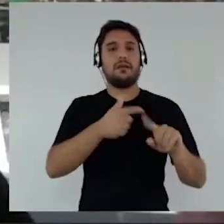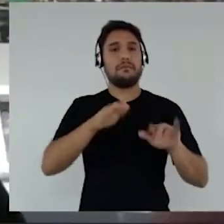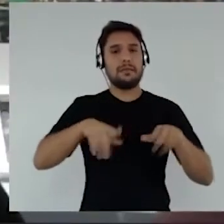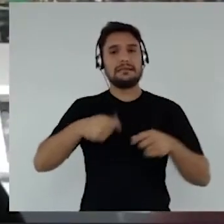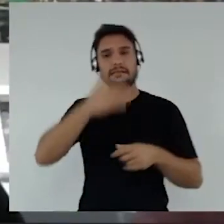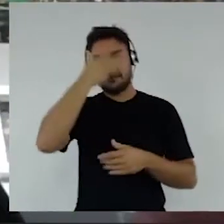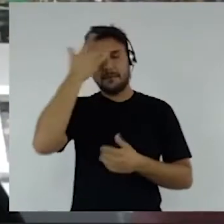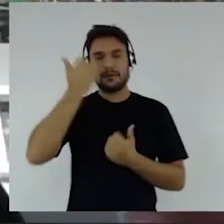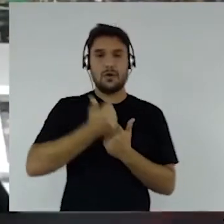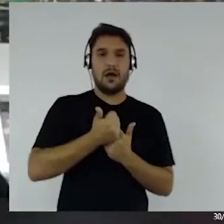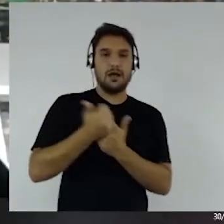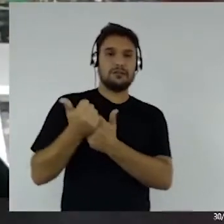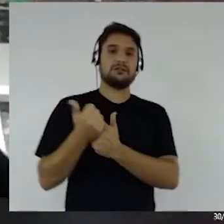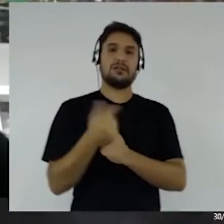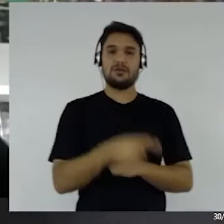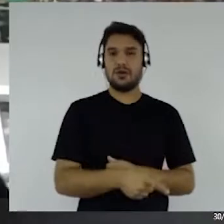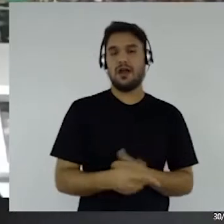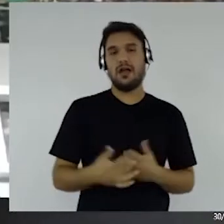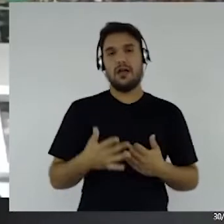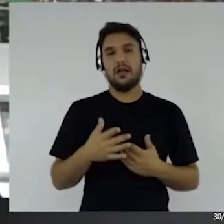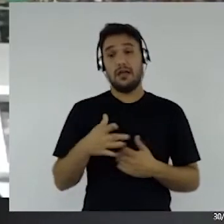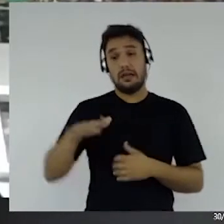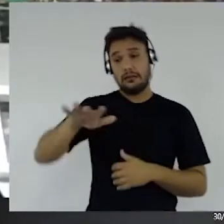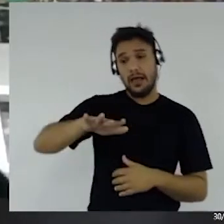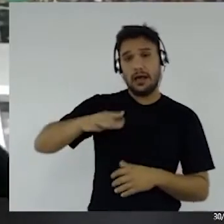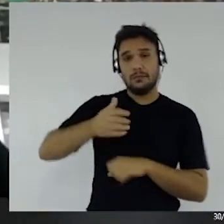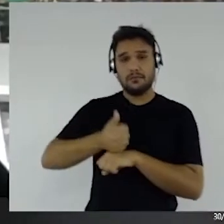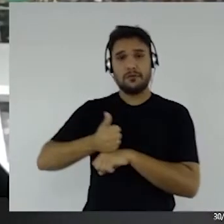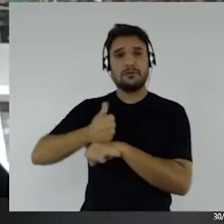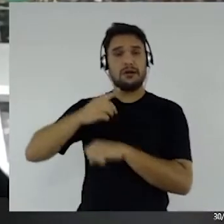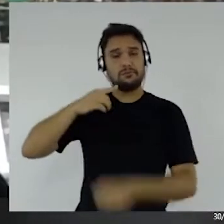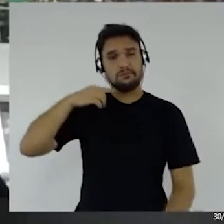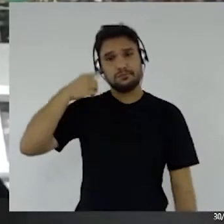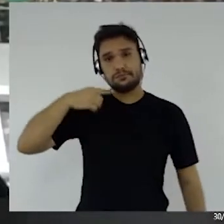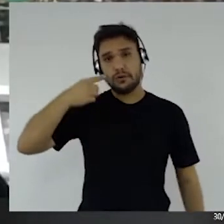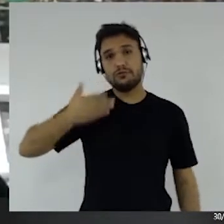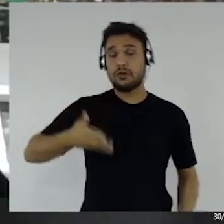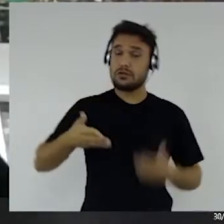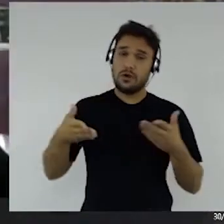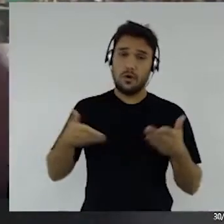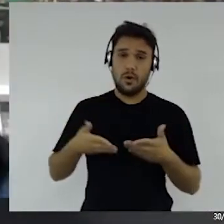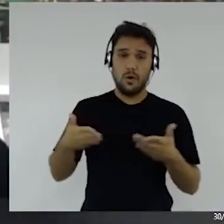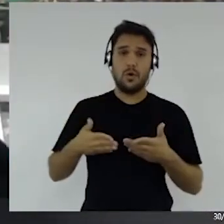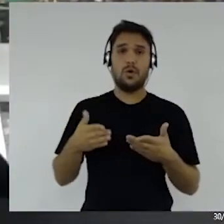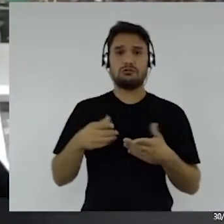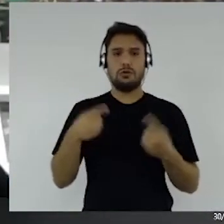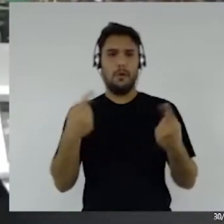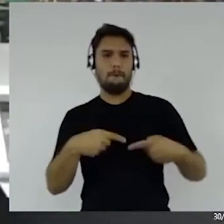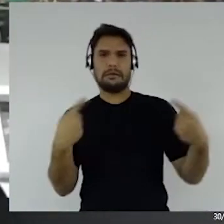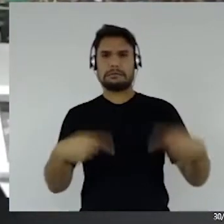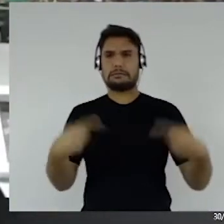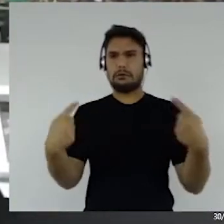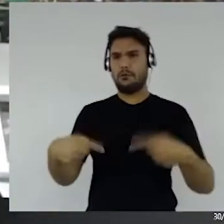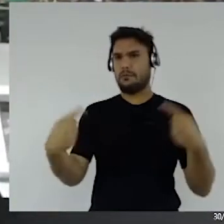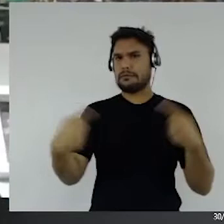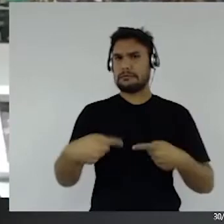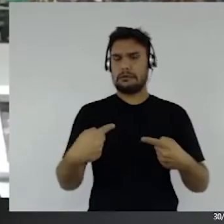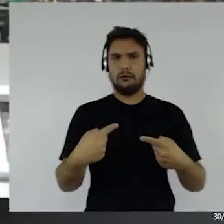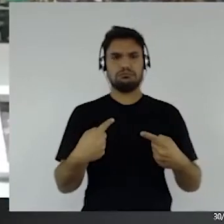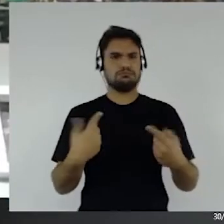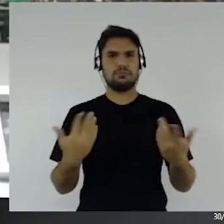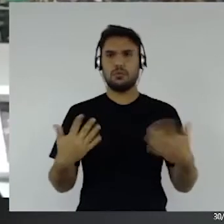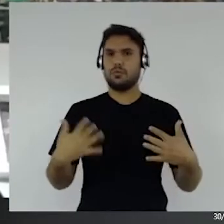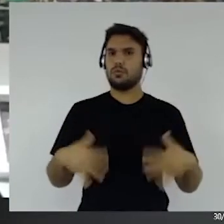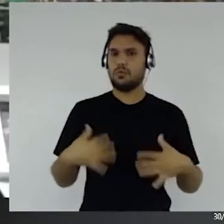ser assessorado para isso. Em uma advocacia que sofre hoje, né, uma competitividade tão gritante, sabe? Então,